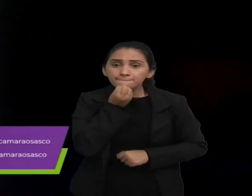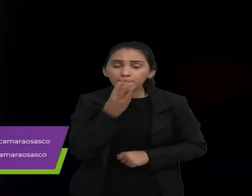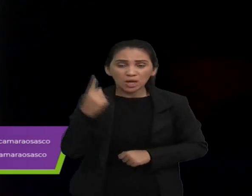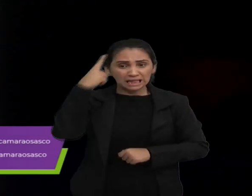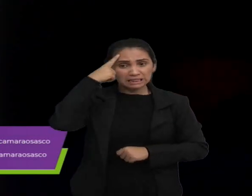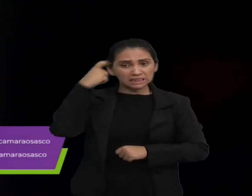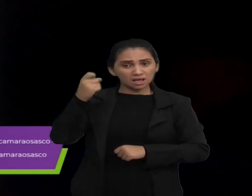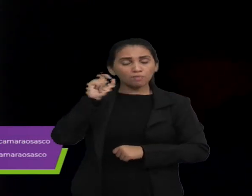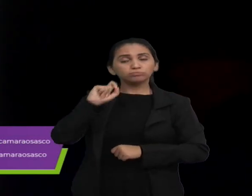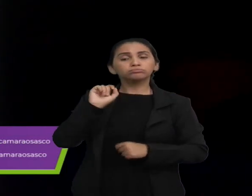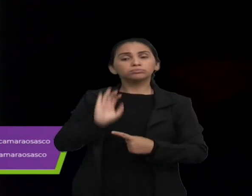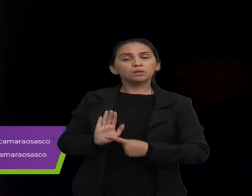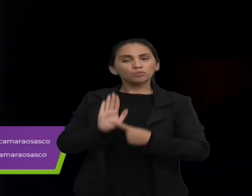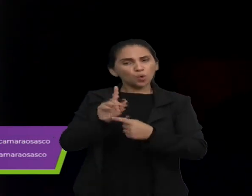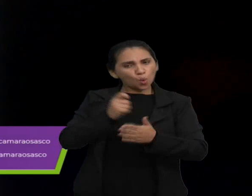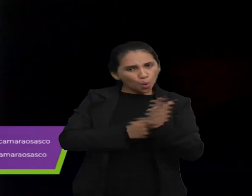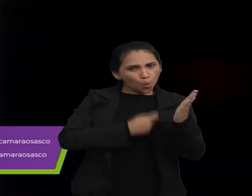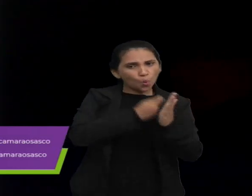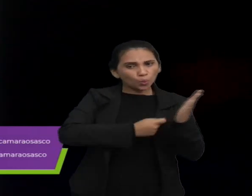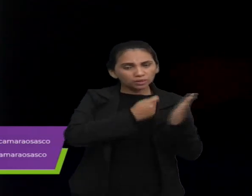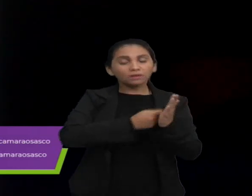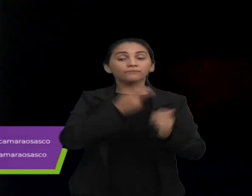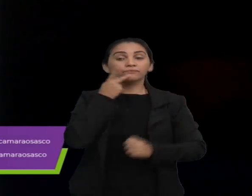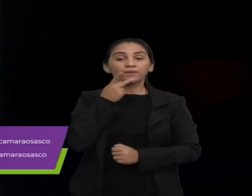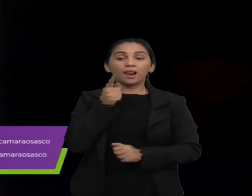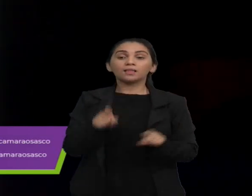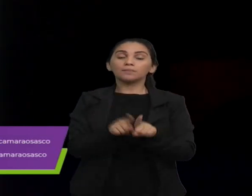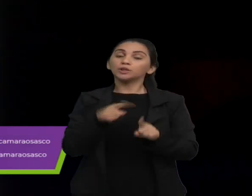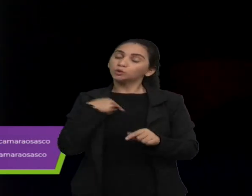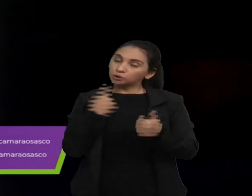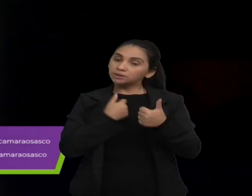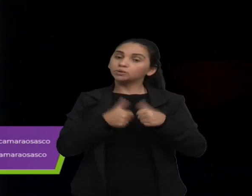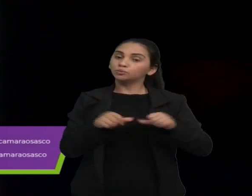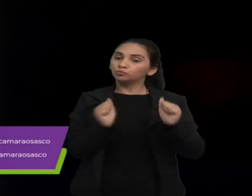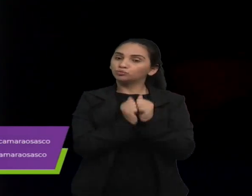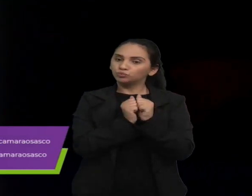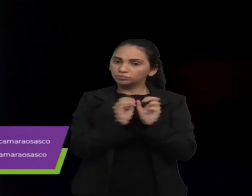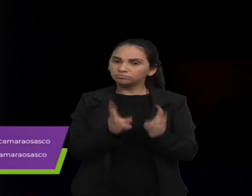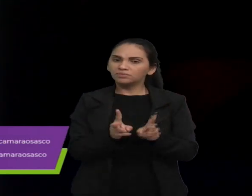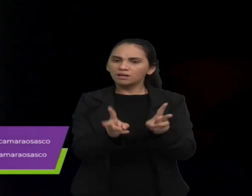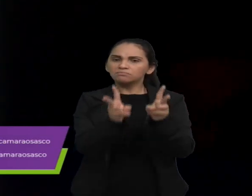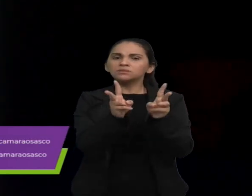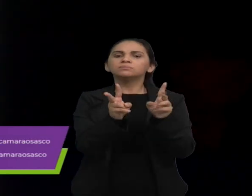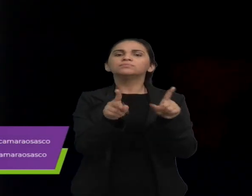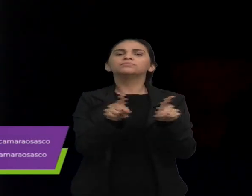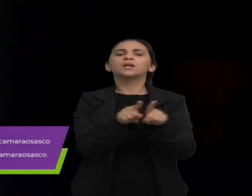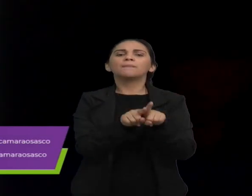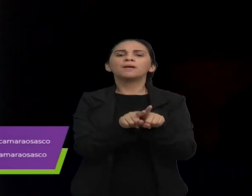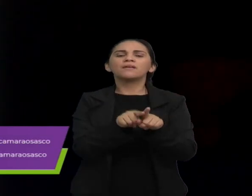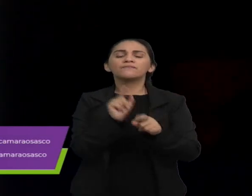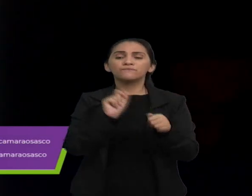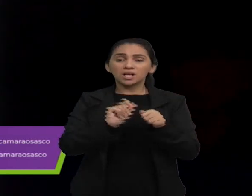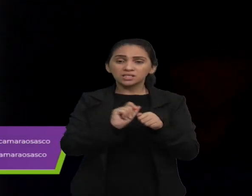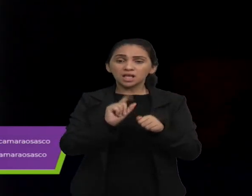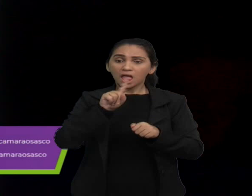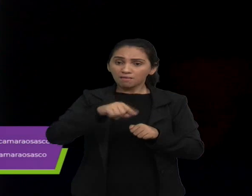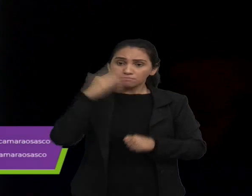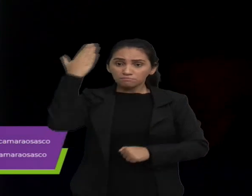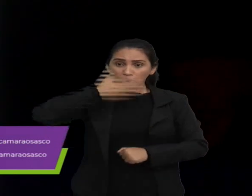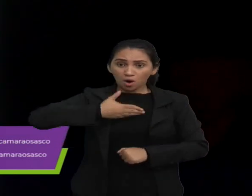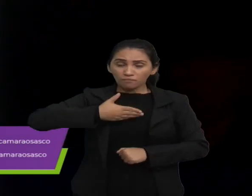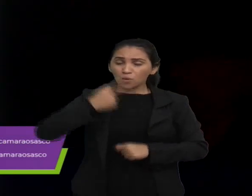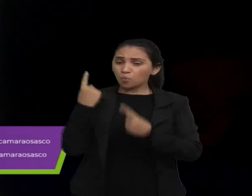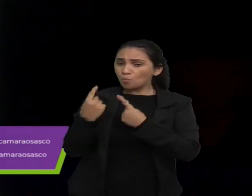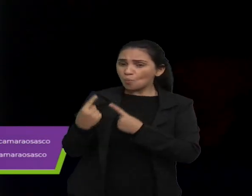importante como parte dessa luta. E falar que a gente está junto aí, nessa luta, fazendo um plebiscito